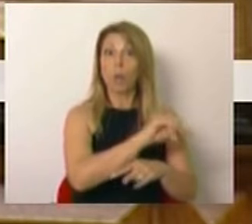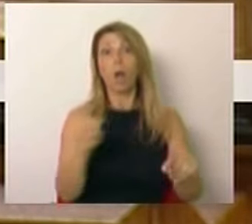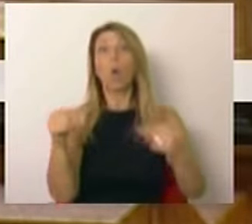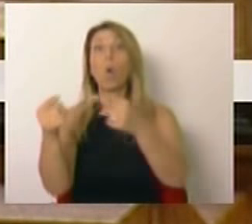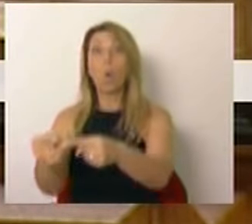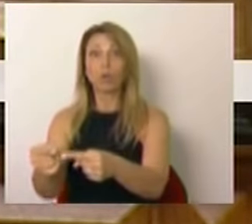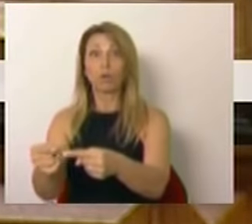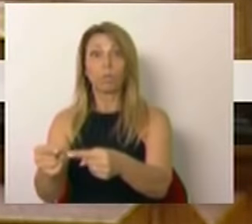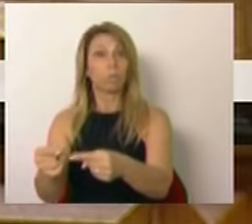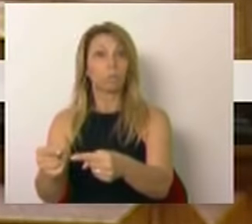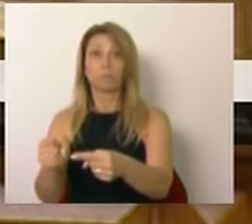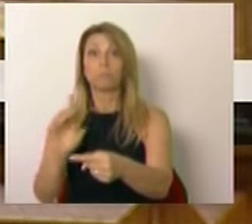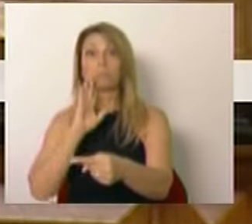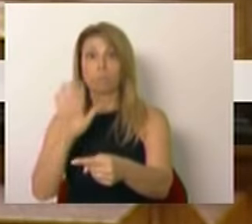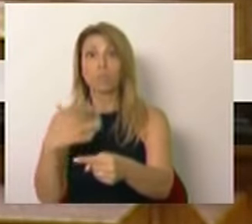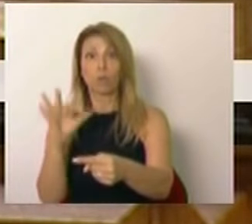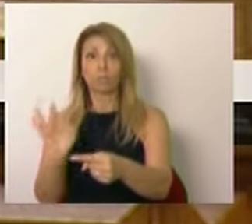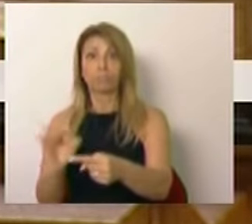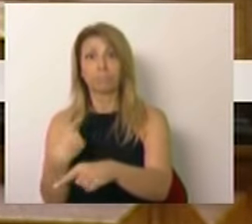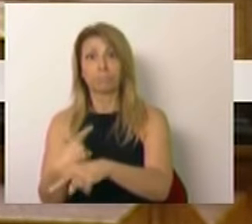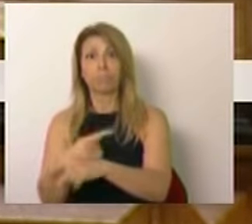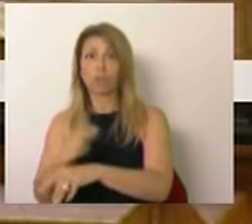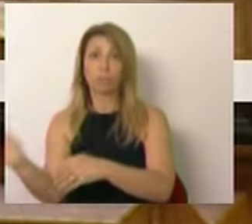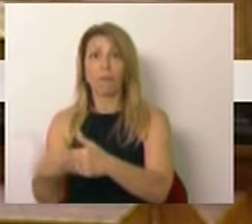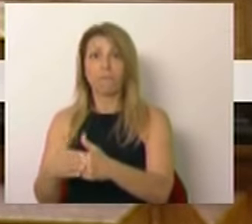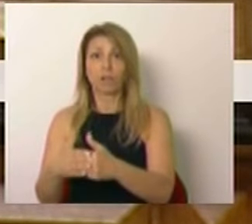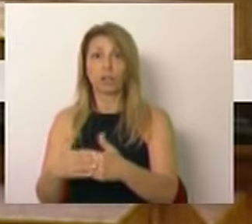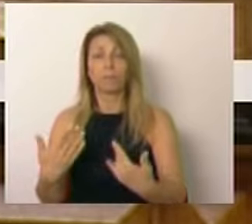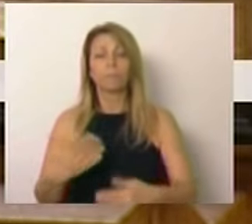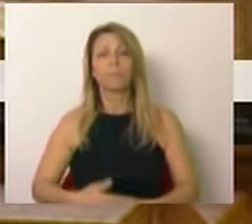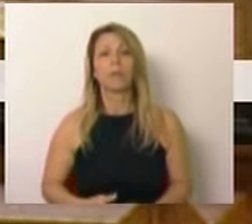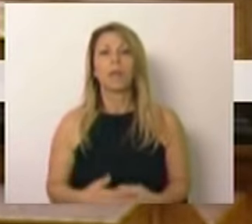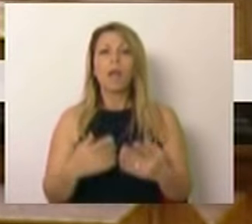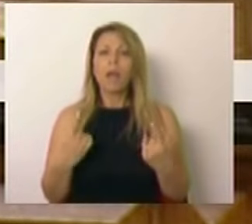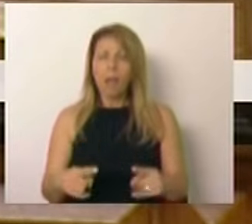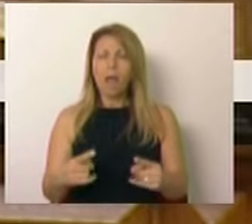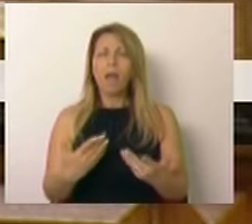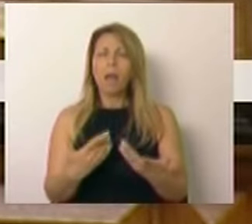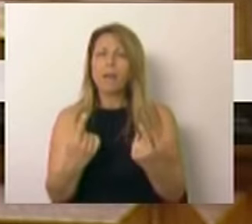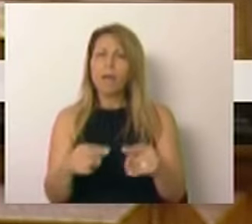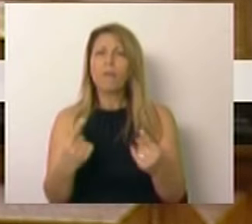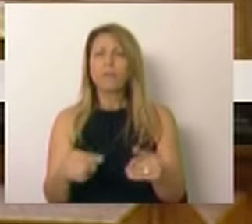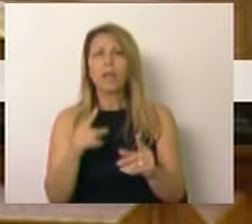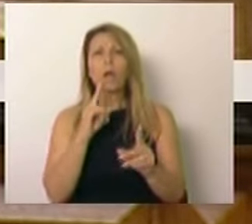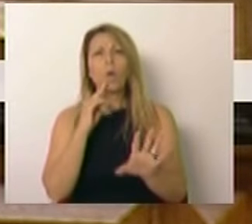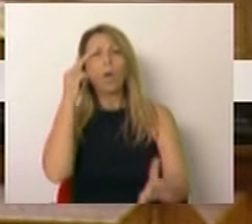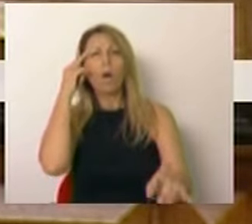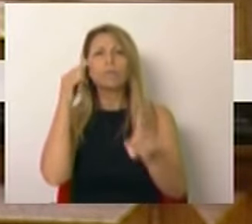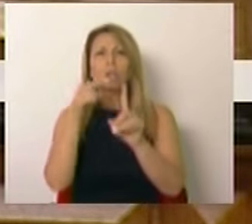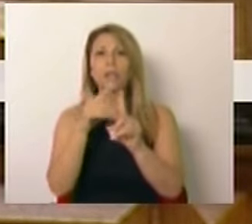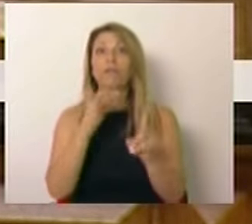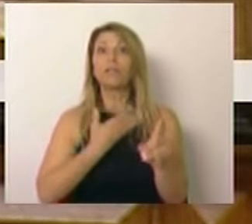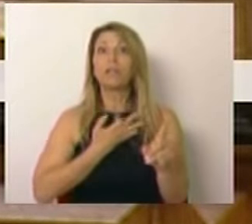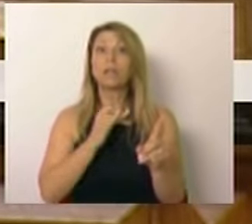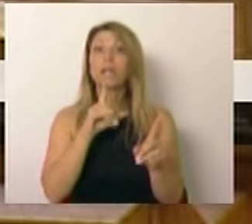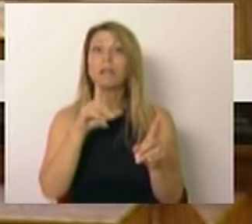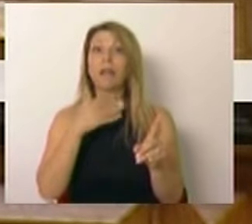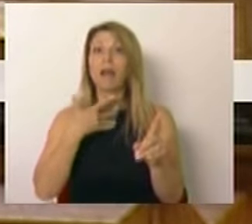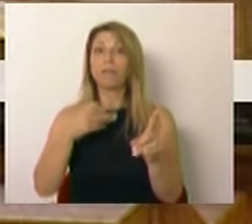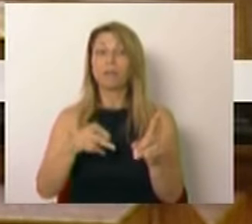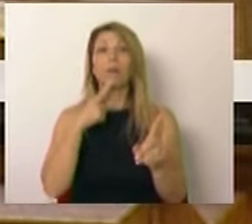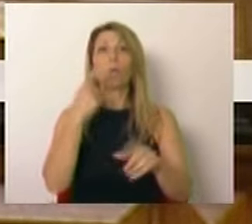pode significar o encerramento dessa mesma atividade. Tínhamos pela frente a intenção da Fidelidade vender em pacote um